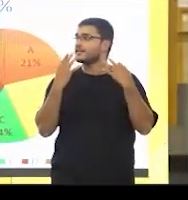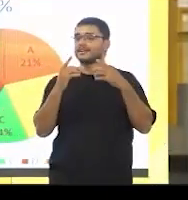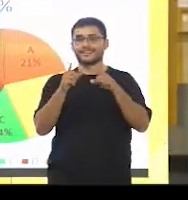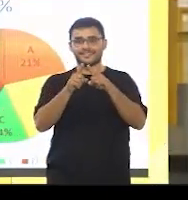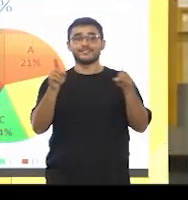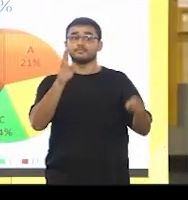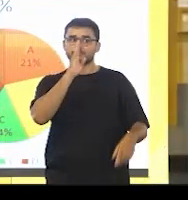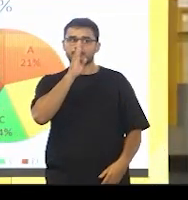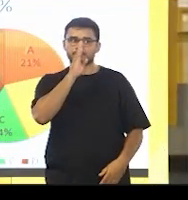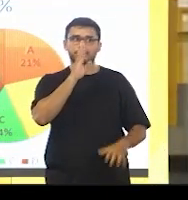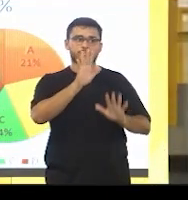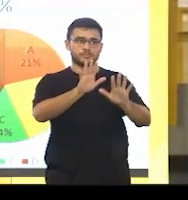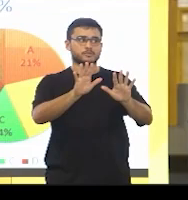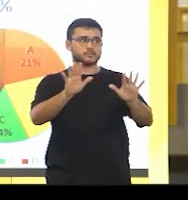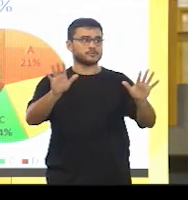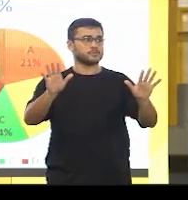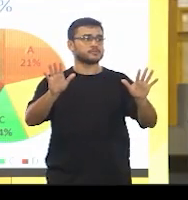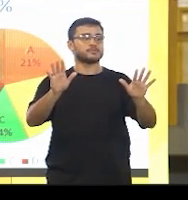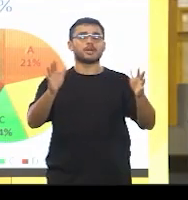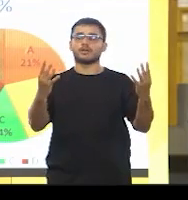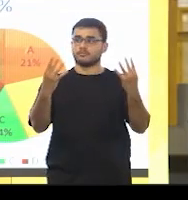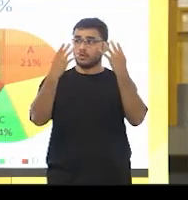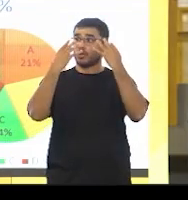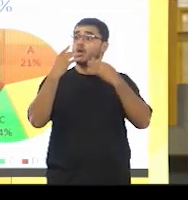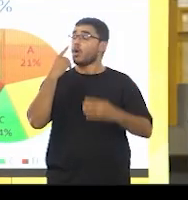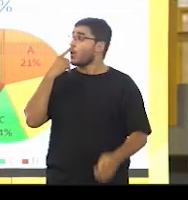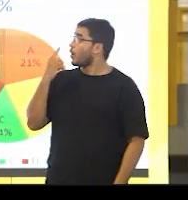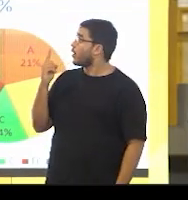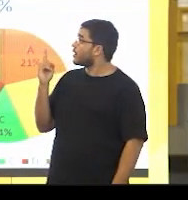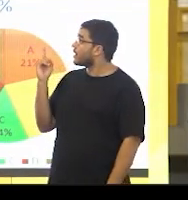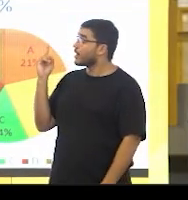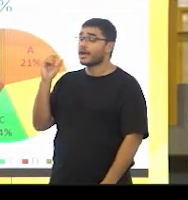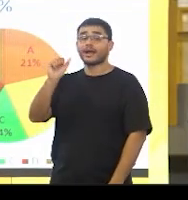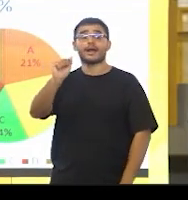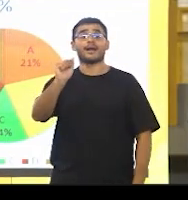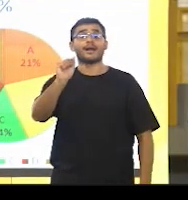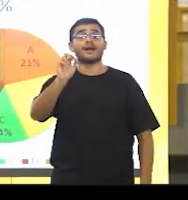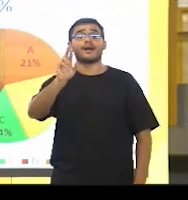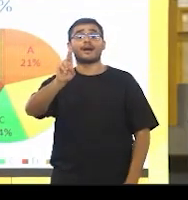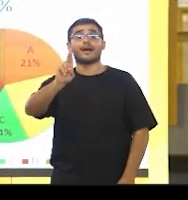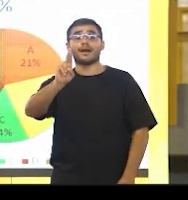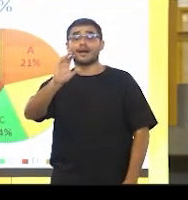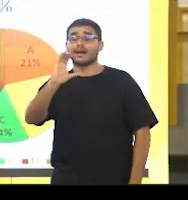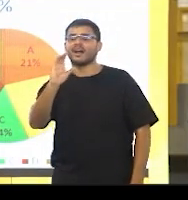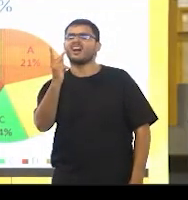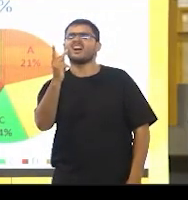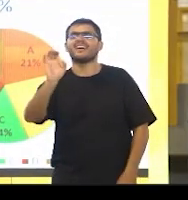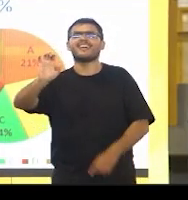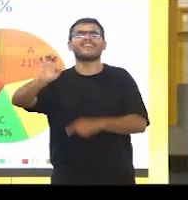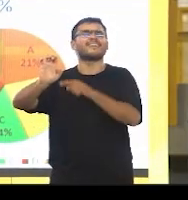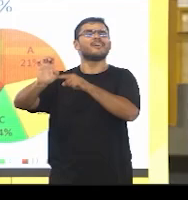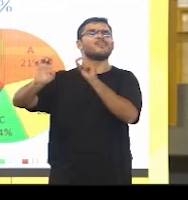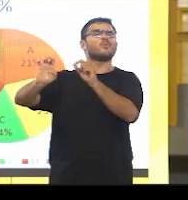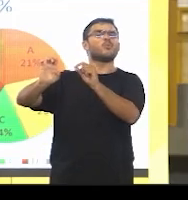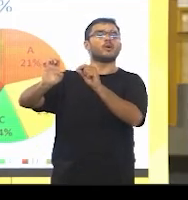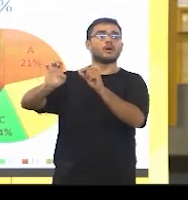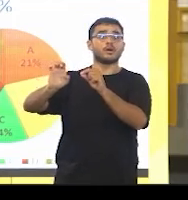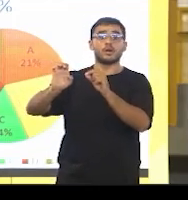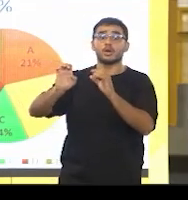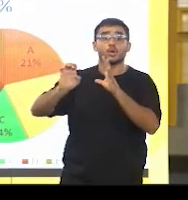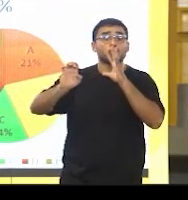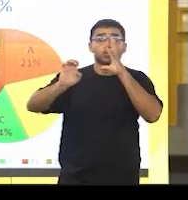Gostei. Olhe para cá. Bebês, a arqué era o elemento que dava origem a tudo. A arqué era o elemento que